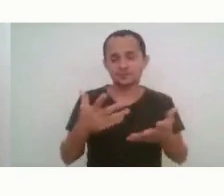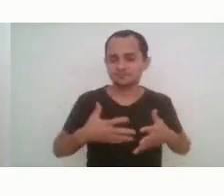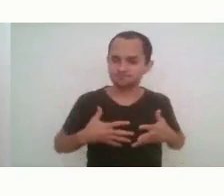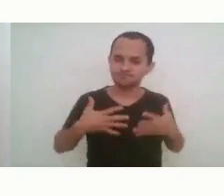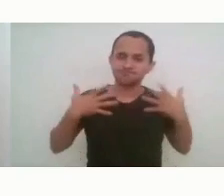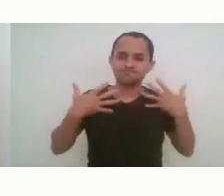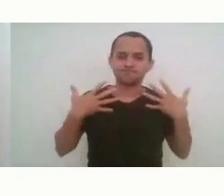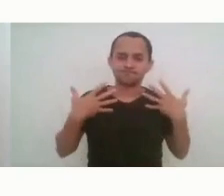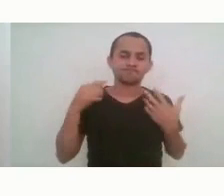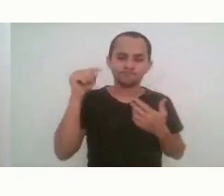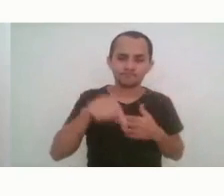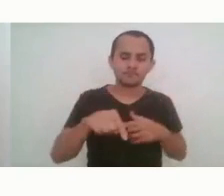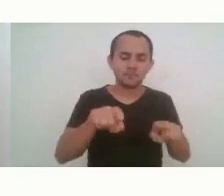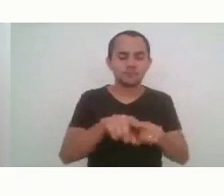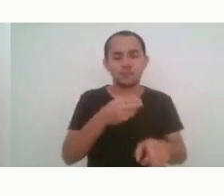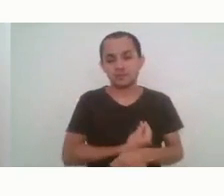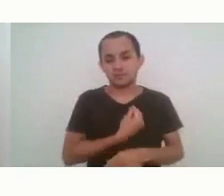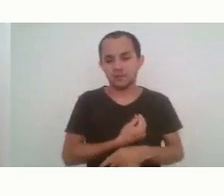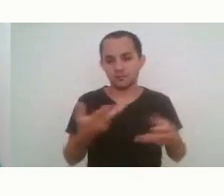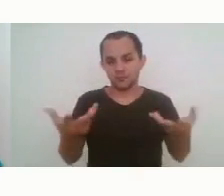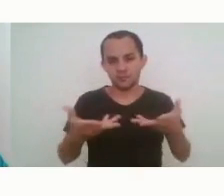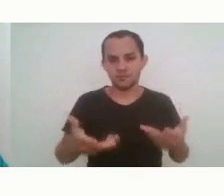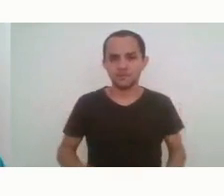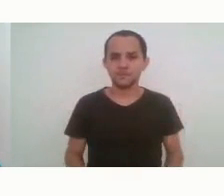grande participar com vocês hoje.